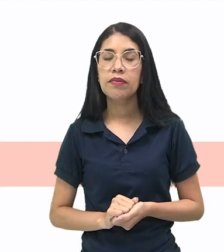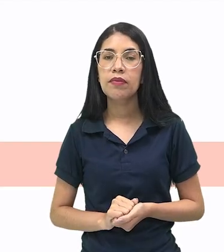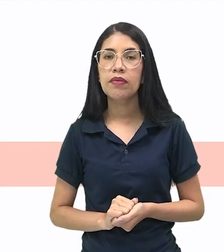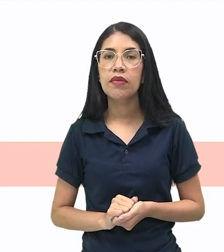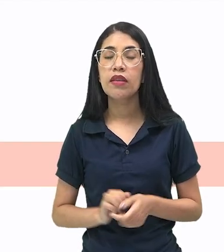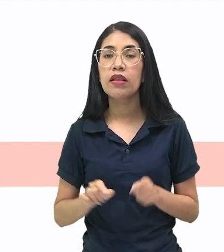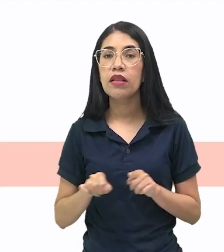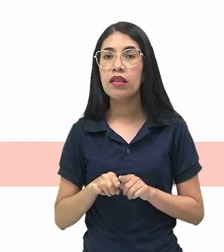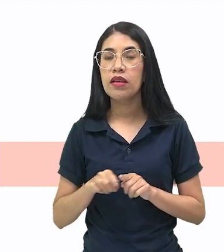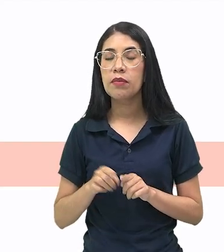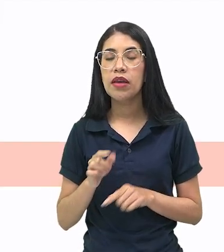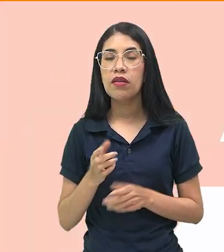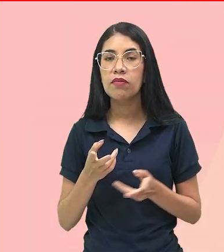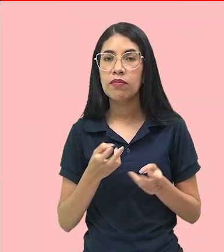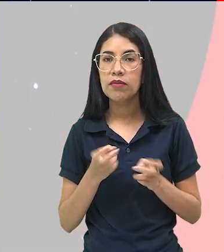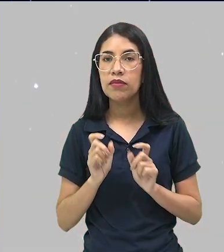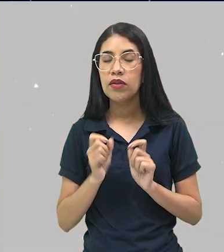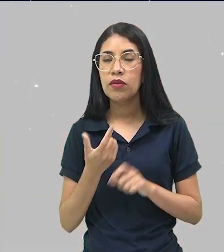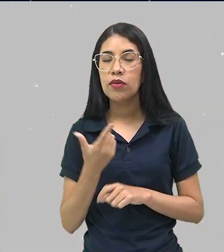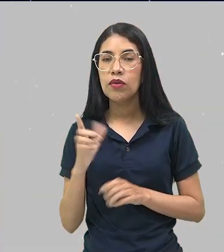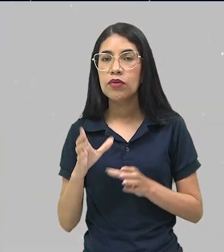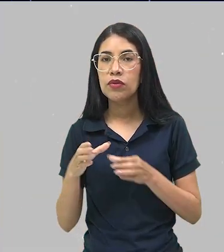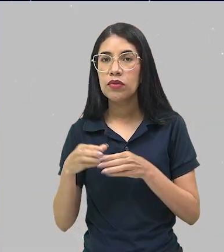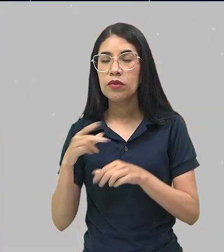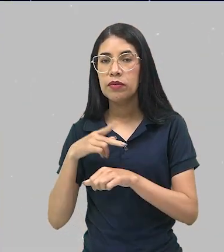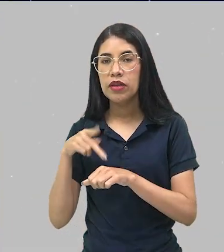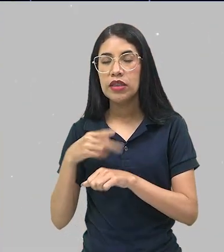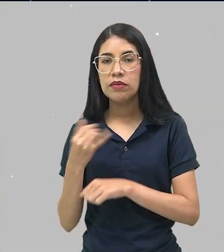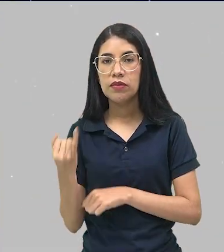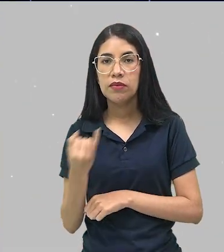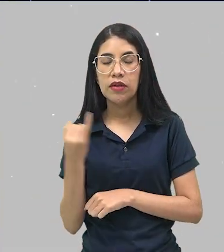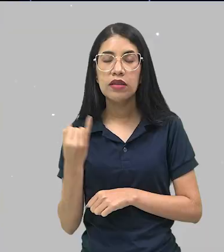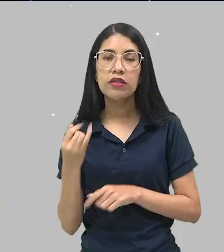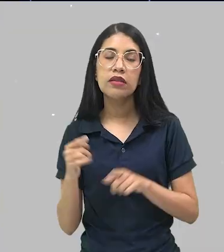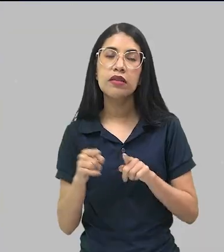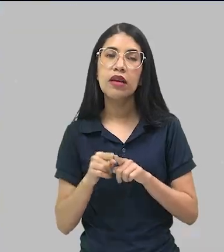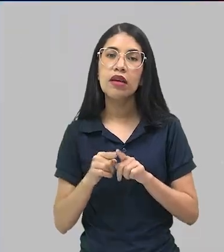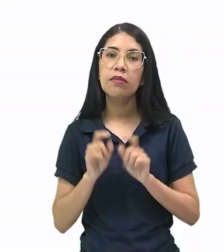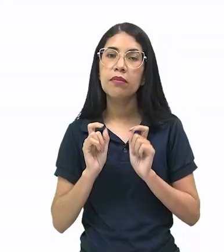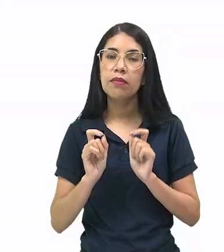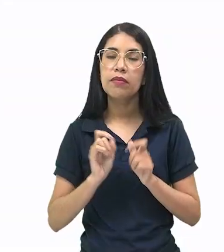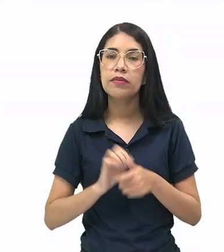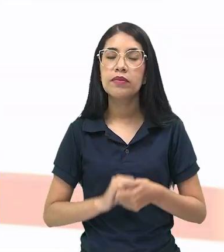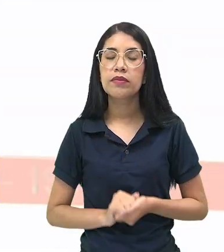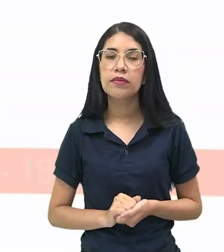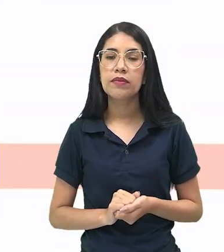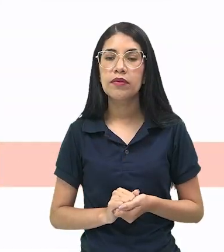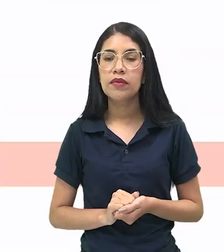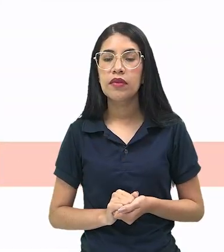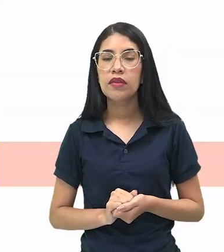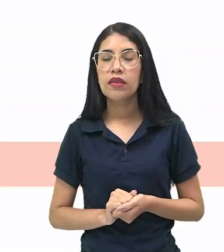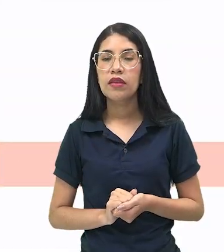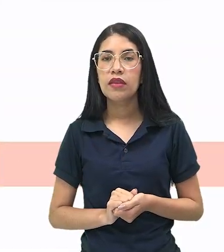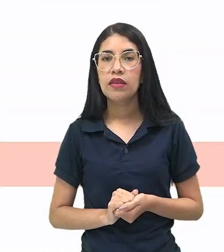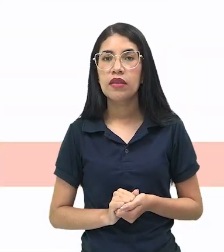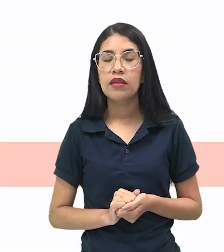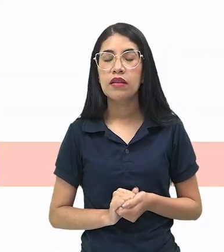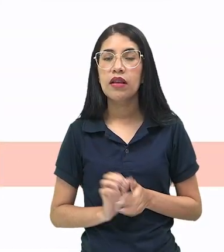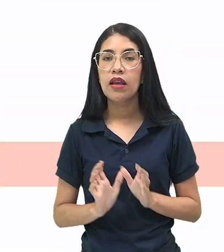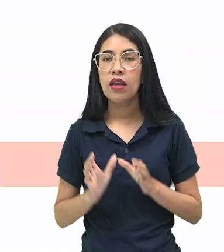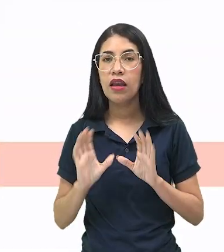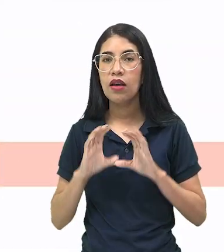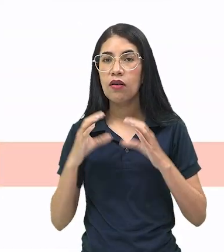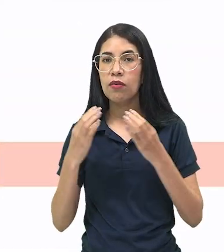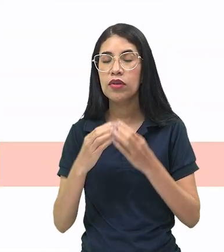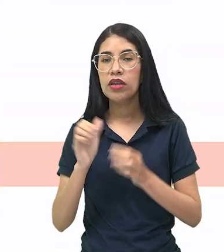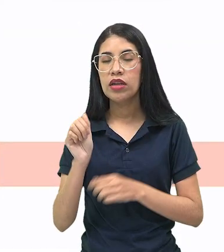Prosseguindo, a gente vai verificar também um outro bloco econômico que é importante no que diz respeito às questões regionais, que é a